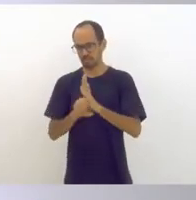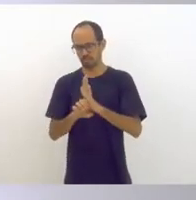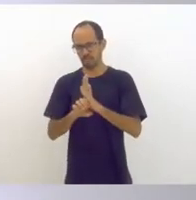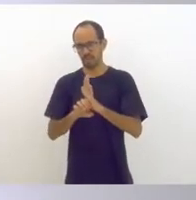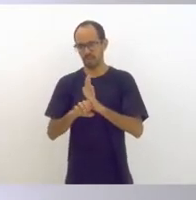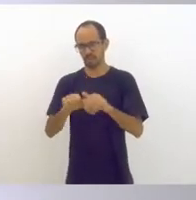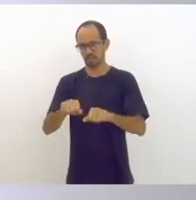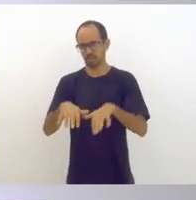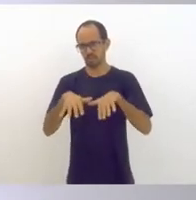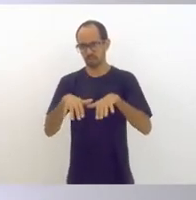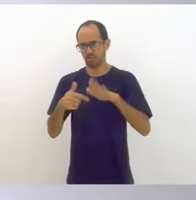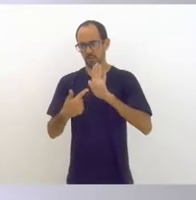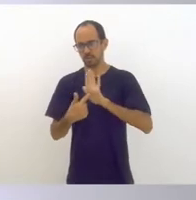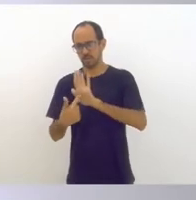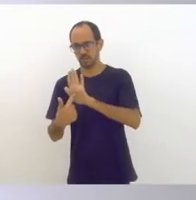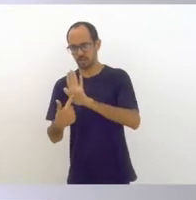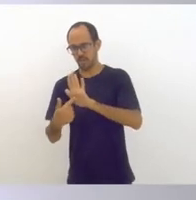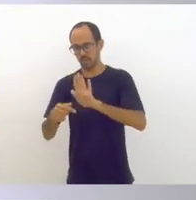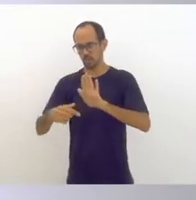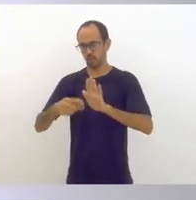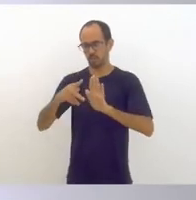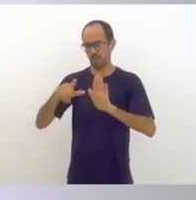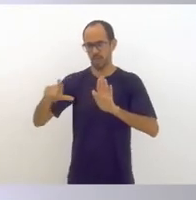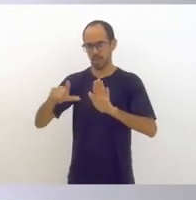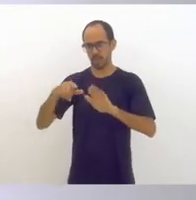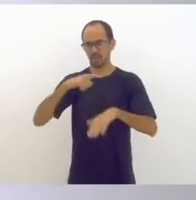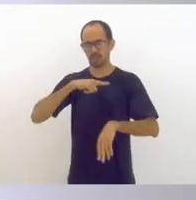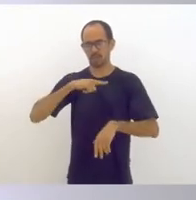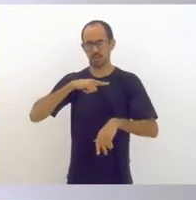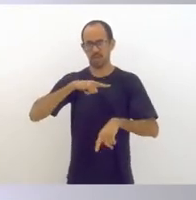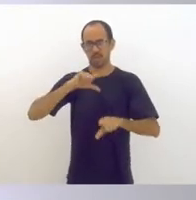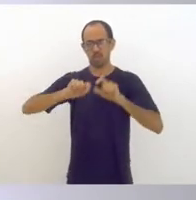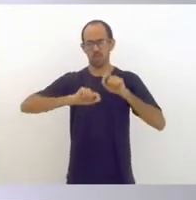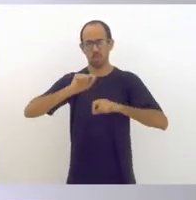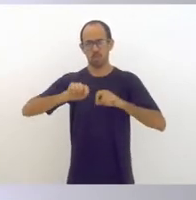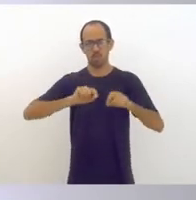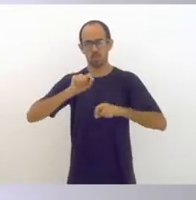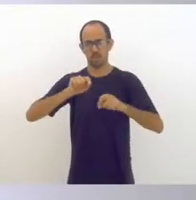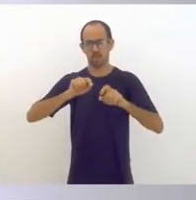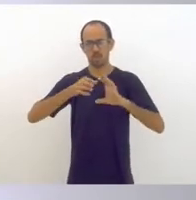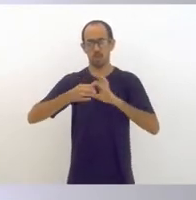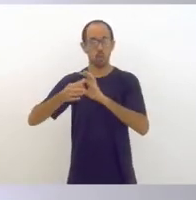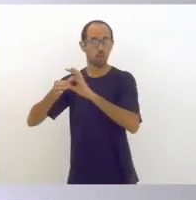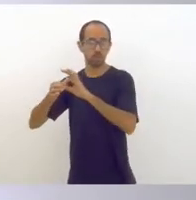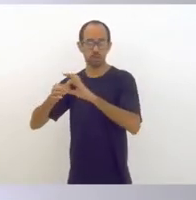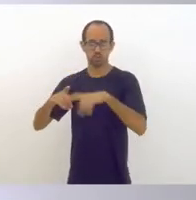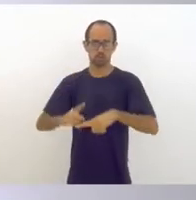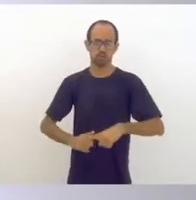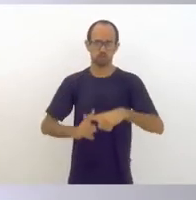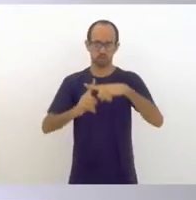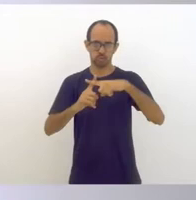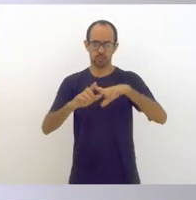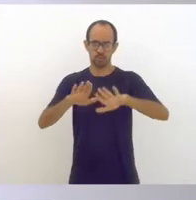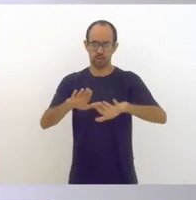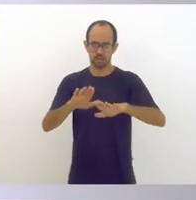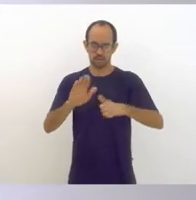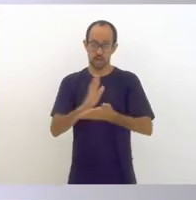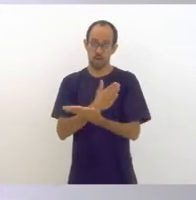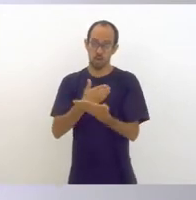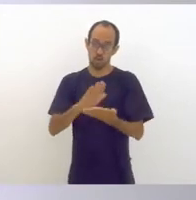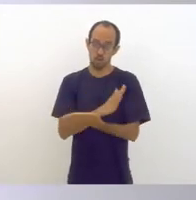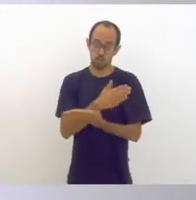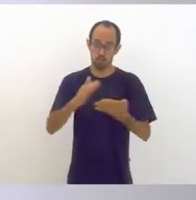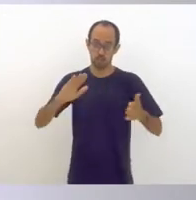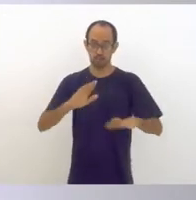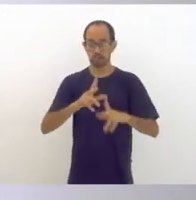emendas apresentadas ao projeto, na nossa análise, elas têm um sentido positivo, mas tem algumas que, ainda